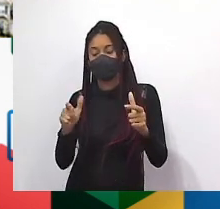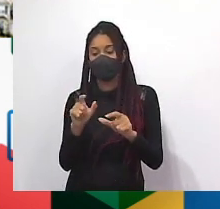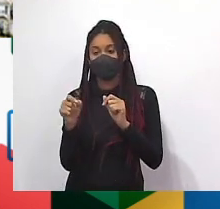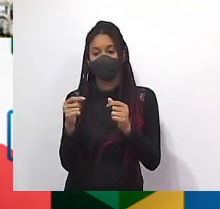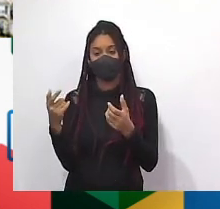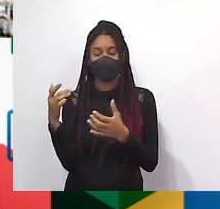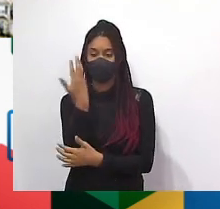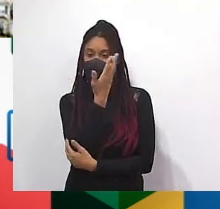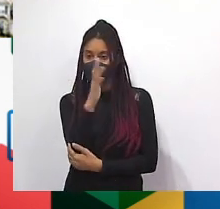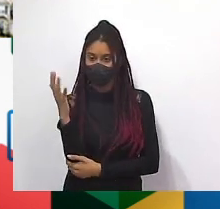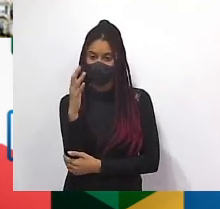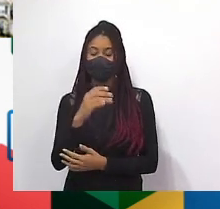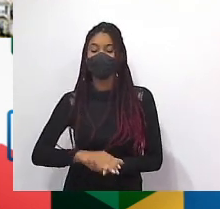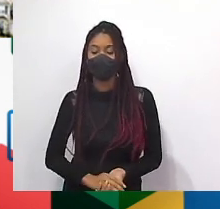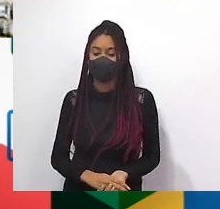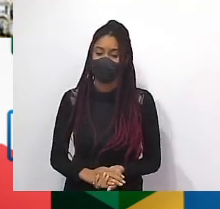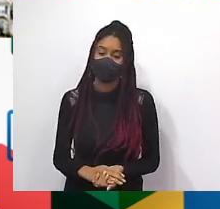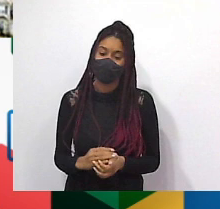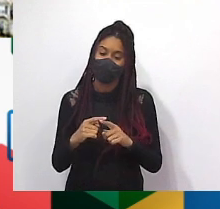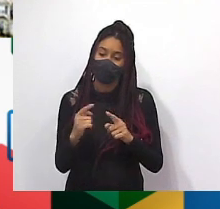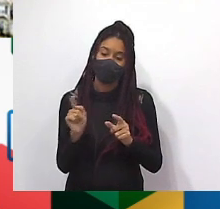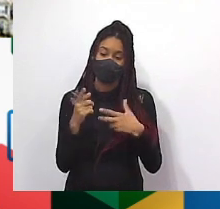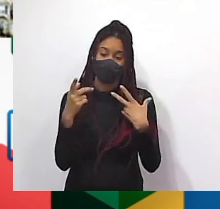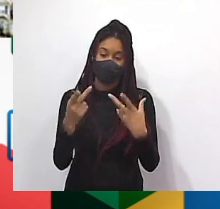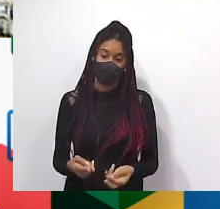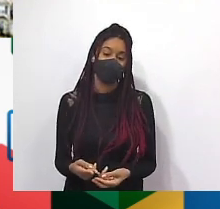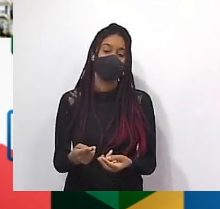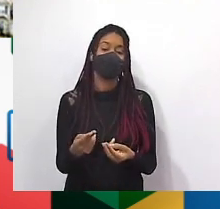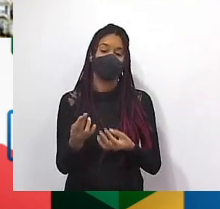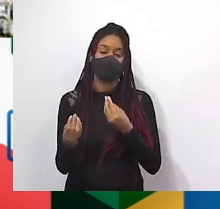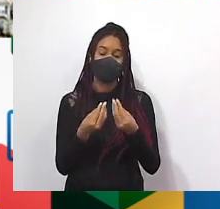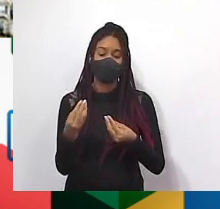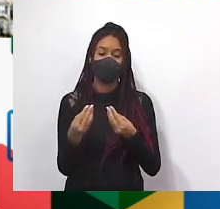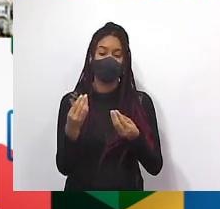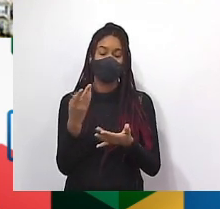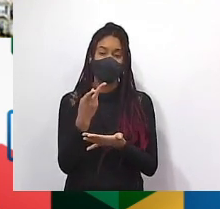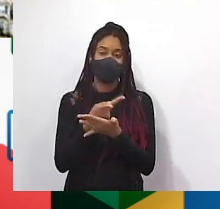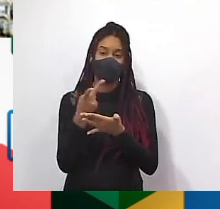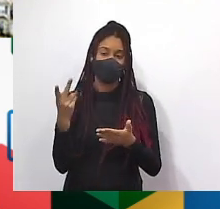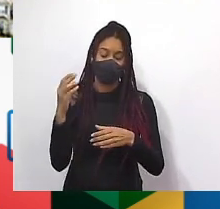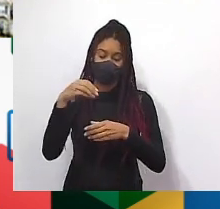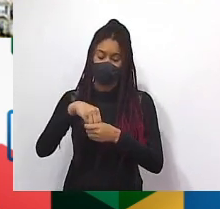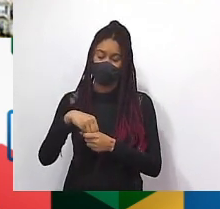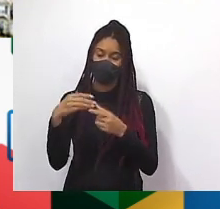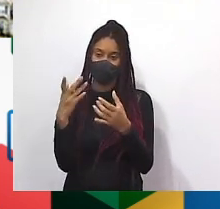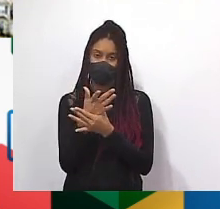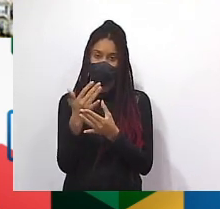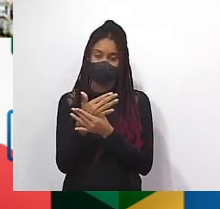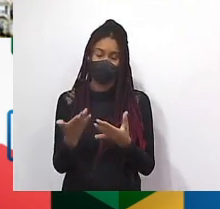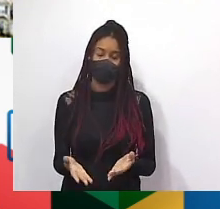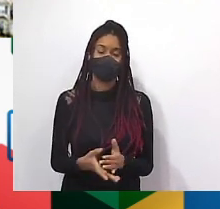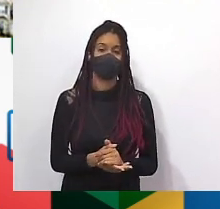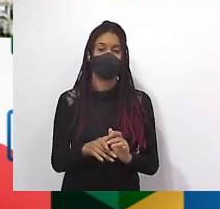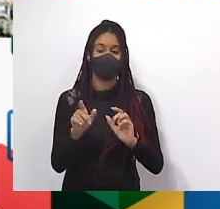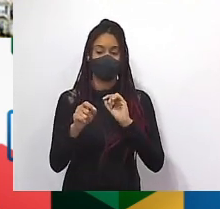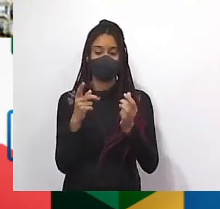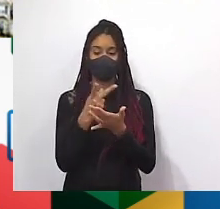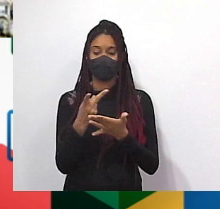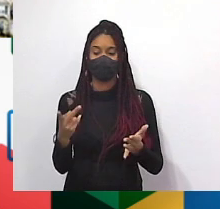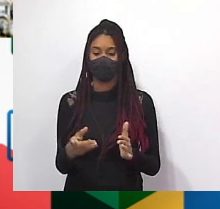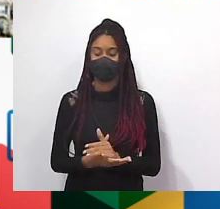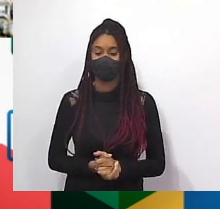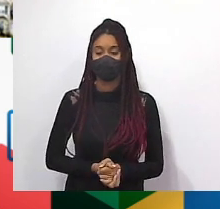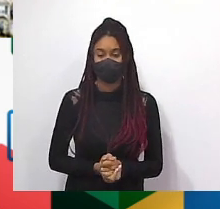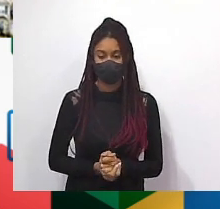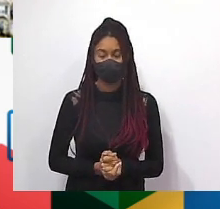mata, né? Eu tenho um calor maior, mas não tão grande como na cidade grande. Então, o que acontece?